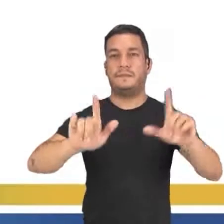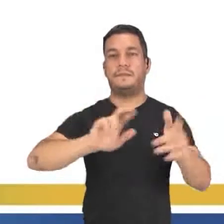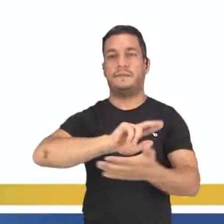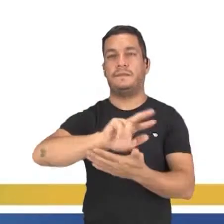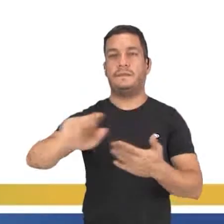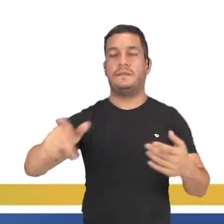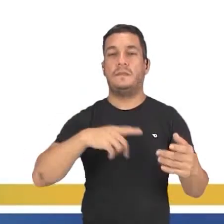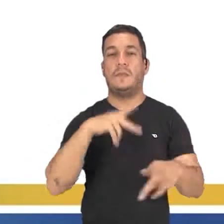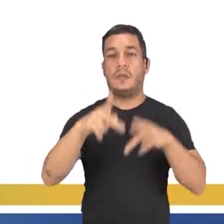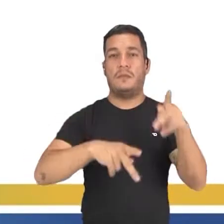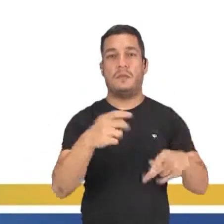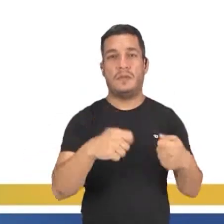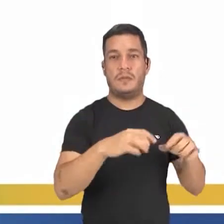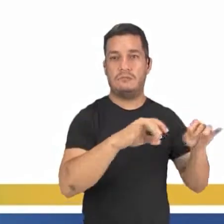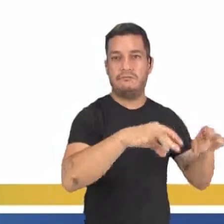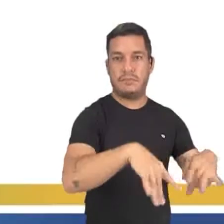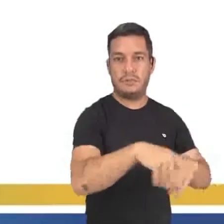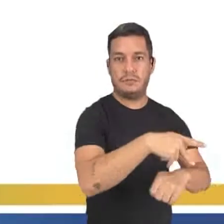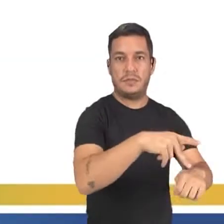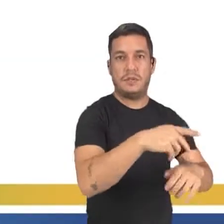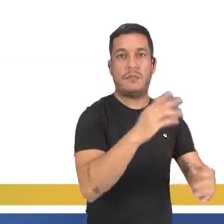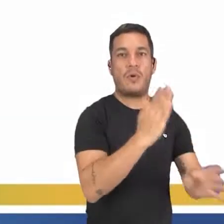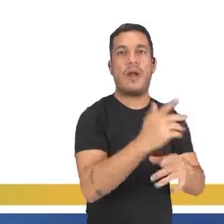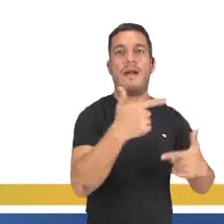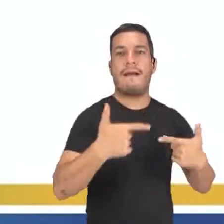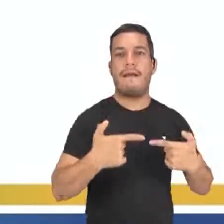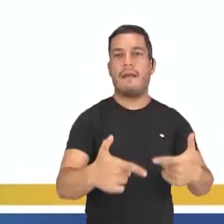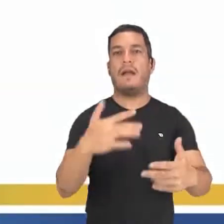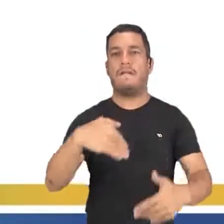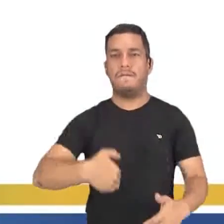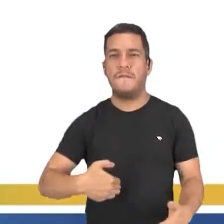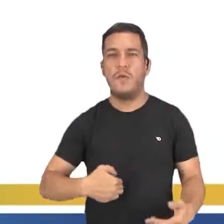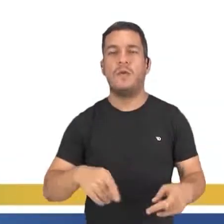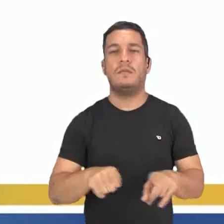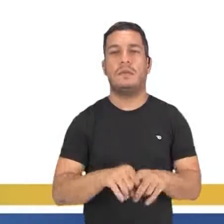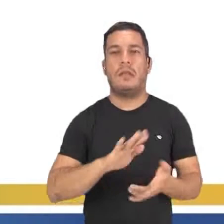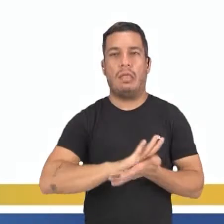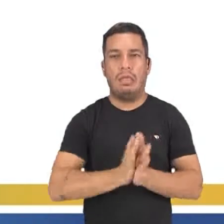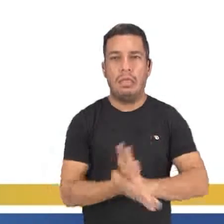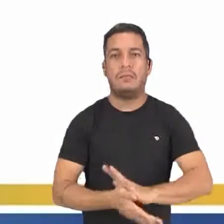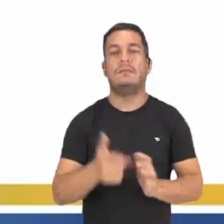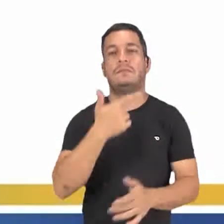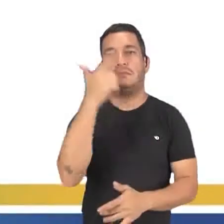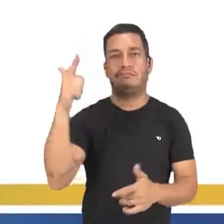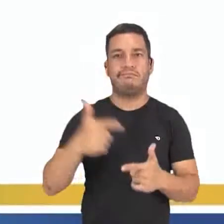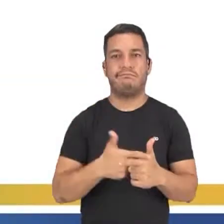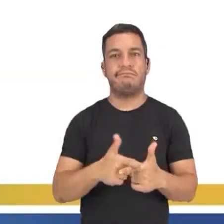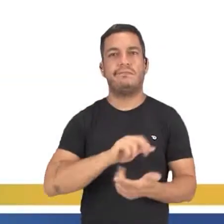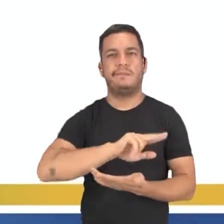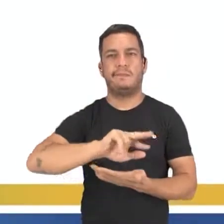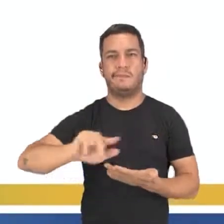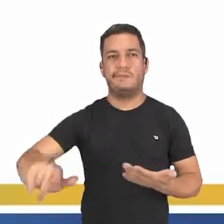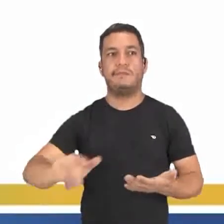que abandonar seus países devido à guerra, fome, extermínio e muitos outros.